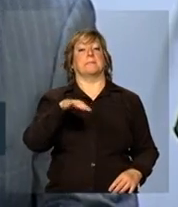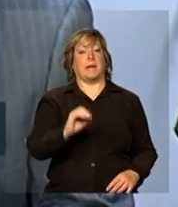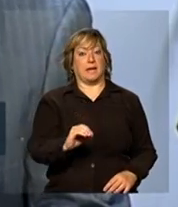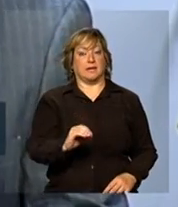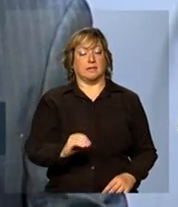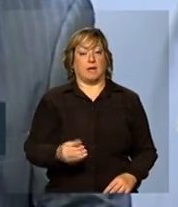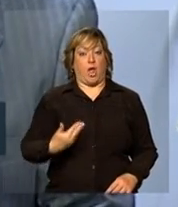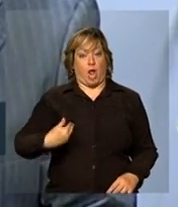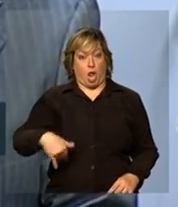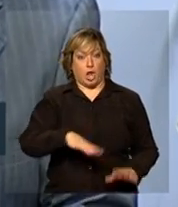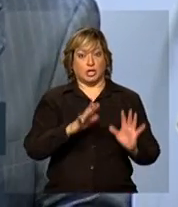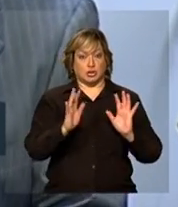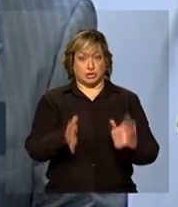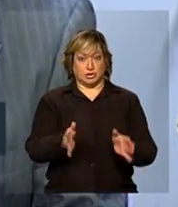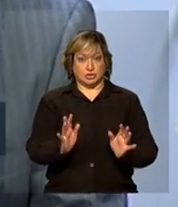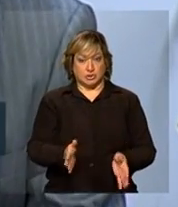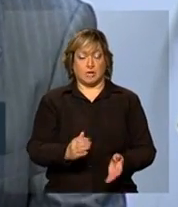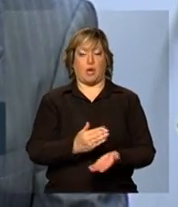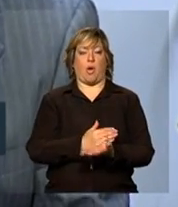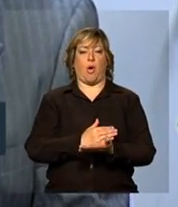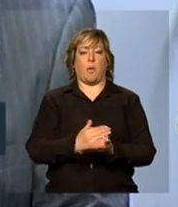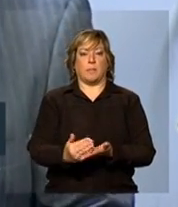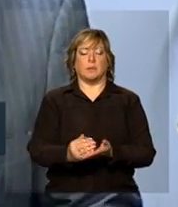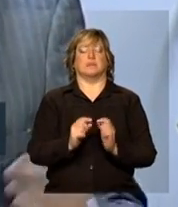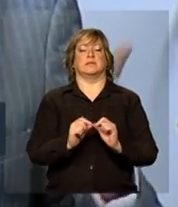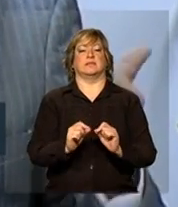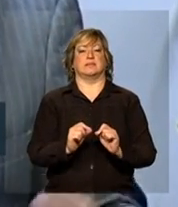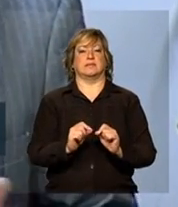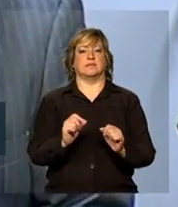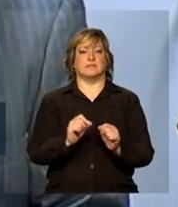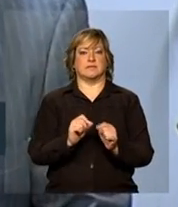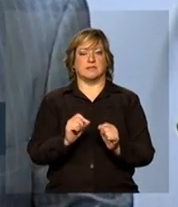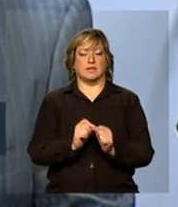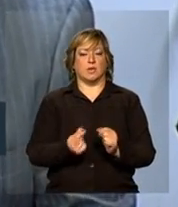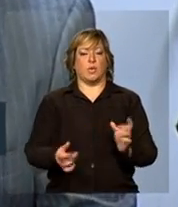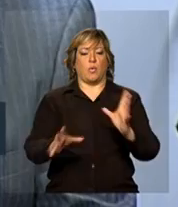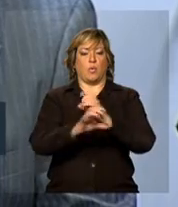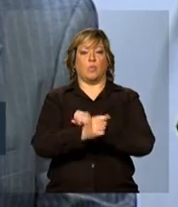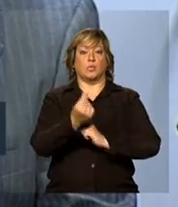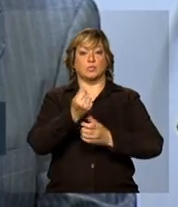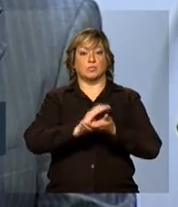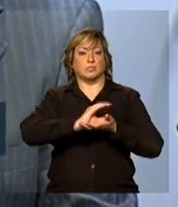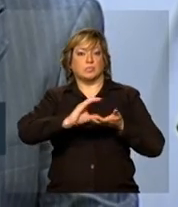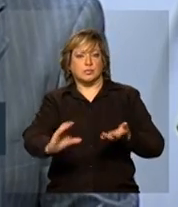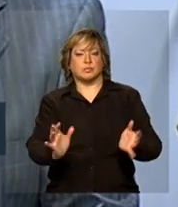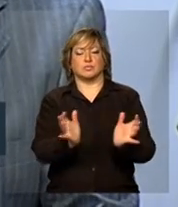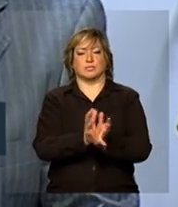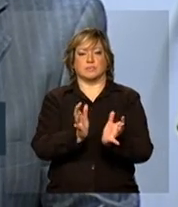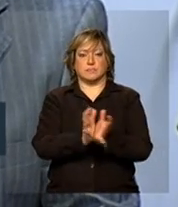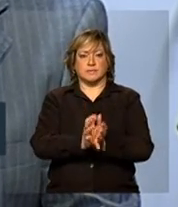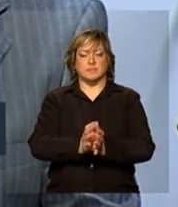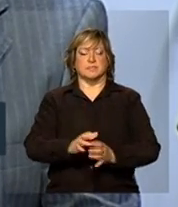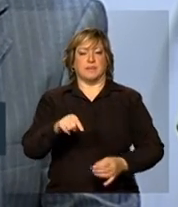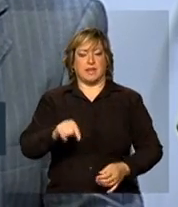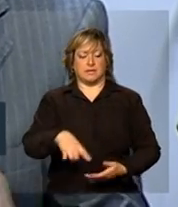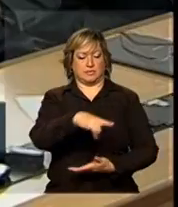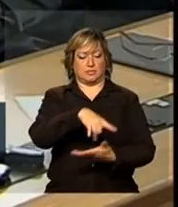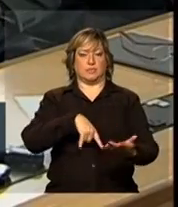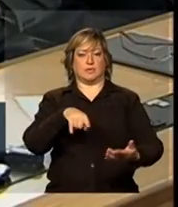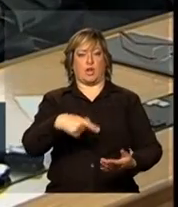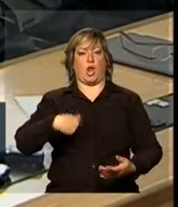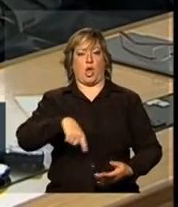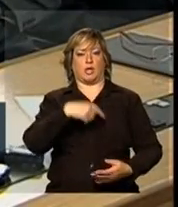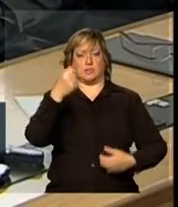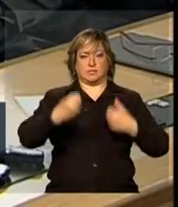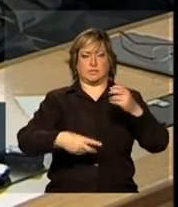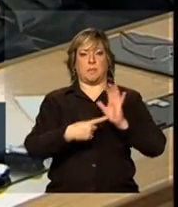nós publicamos, começaram os efeitos financeiros dessa portaria que o Éder comentou aqui, que nós apresentamos